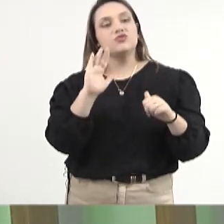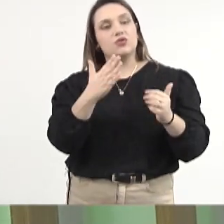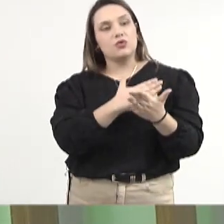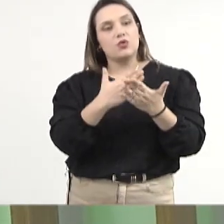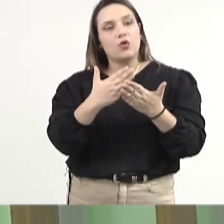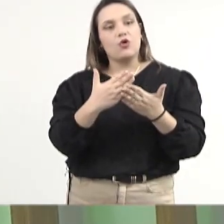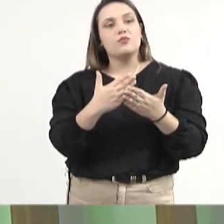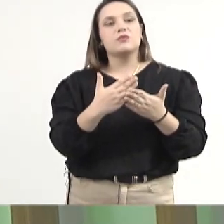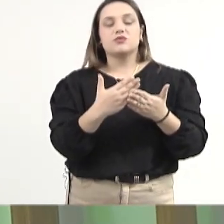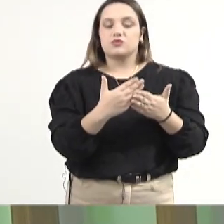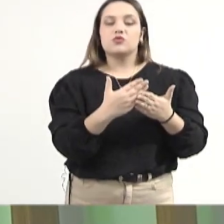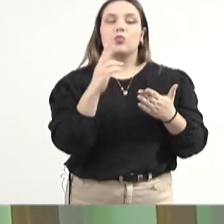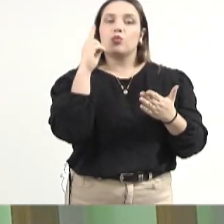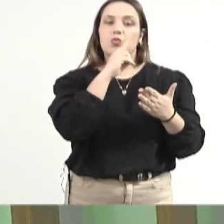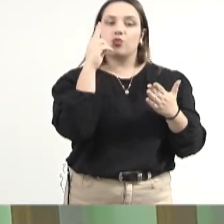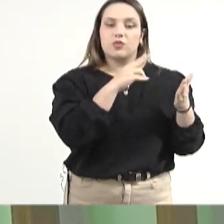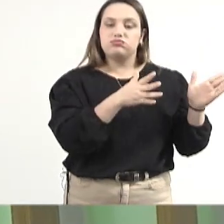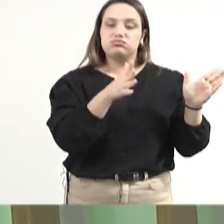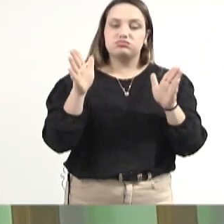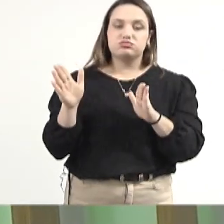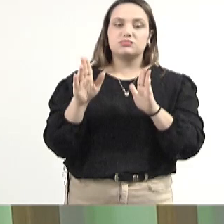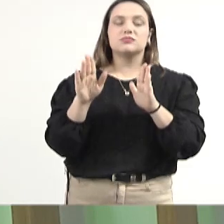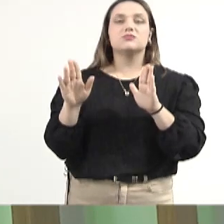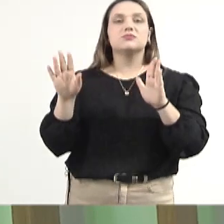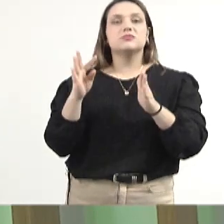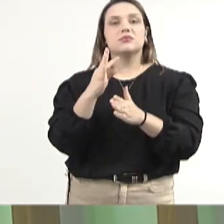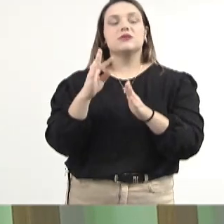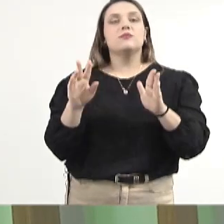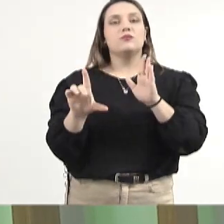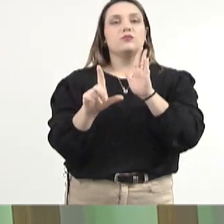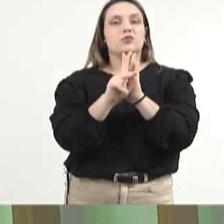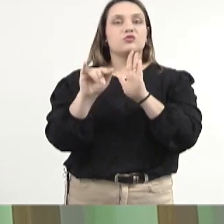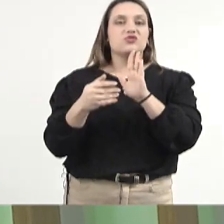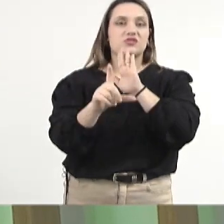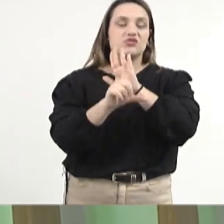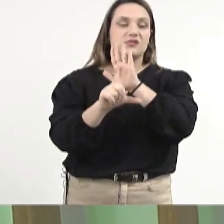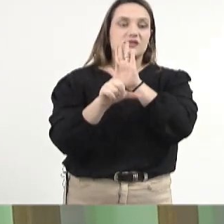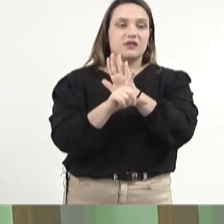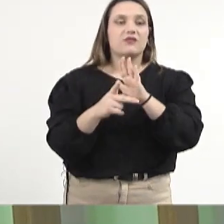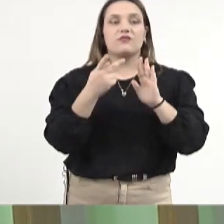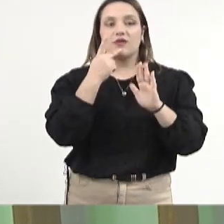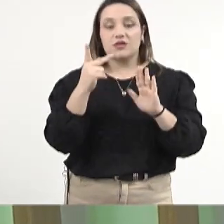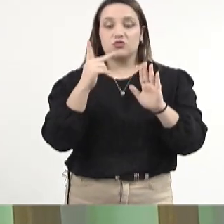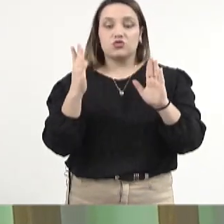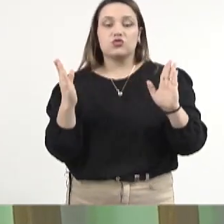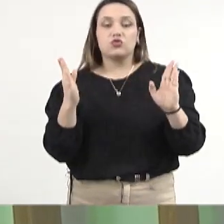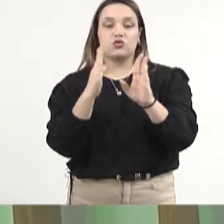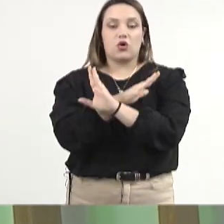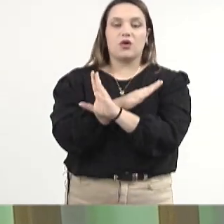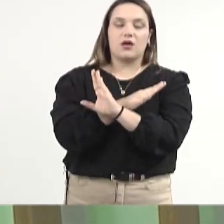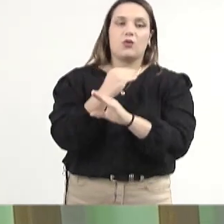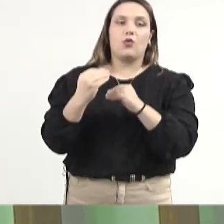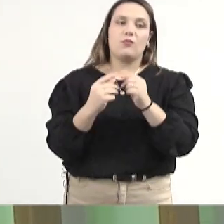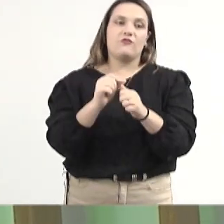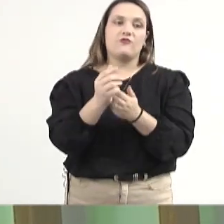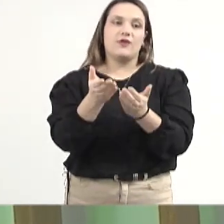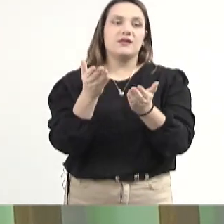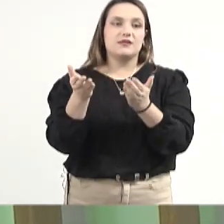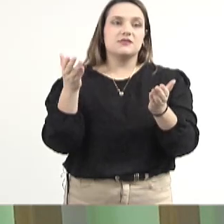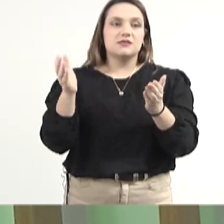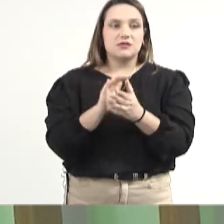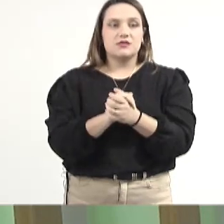tramitar em regime de urgência, que trata da inversão, de uma troca nas fases das